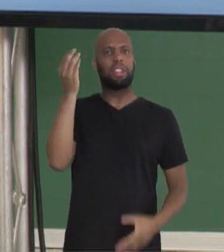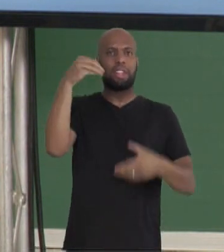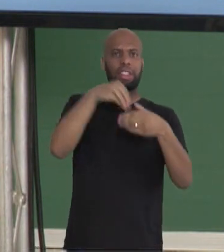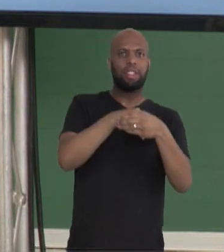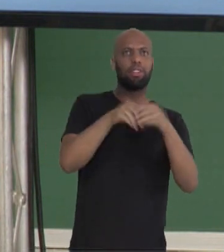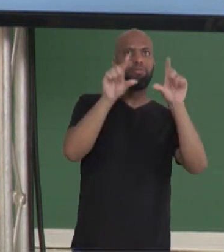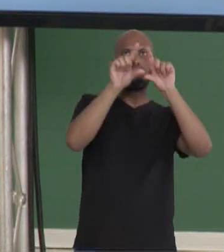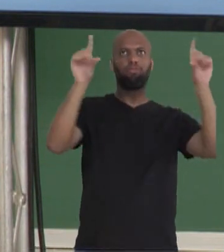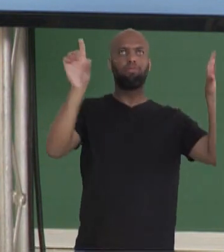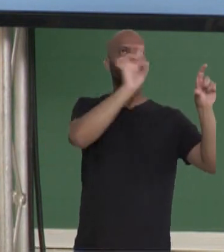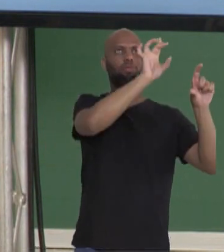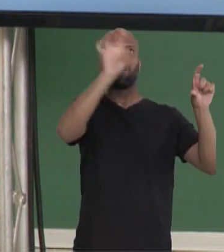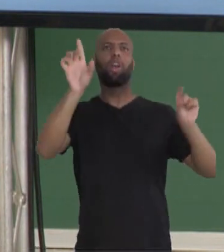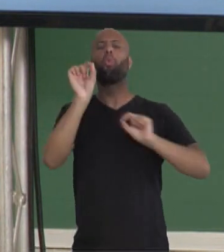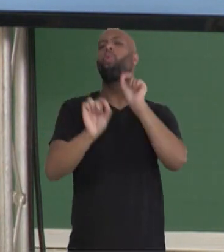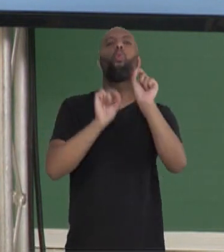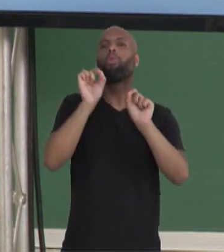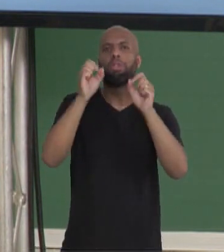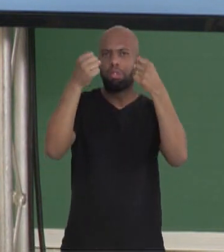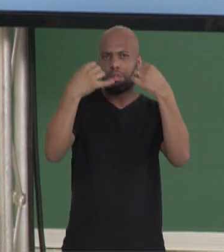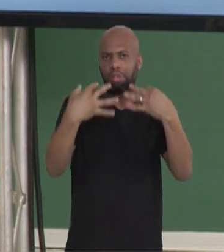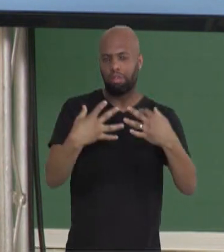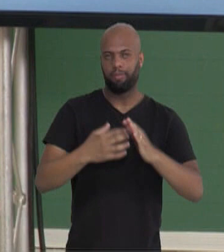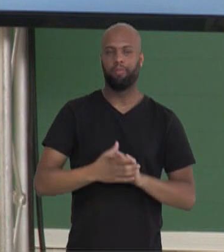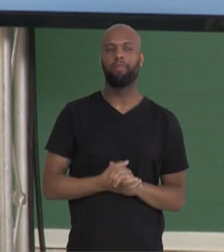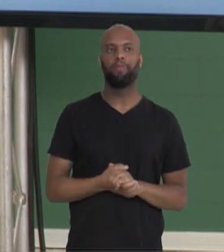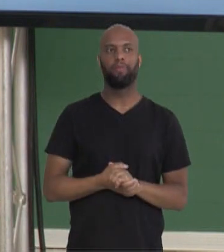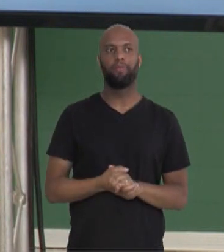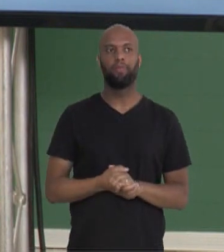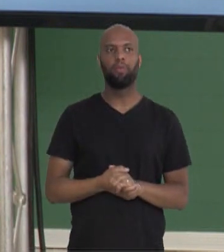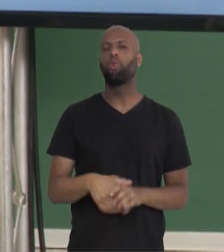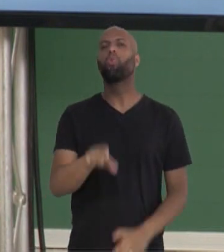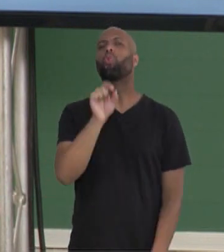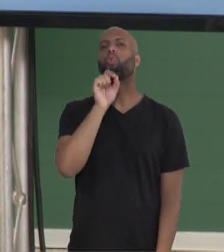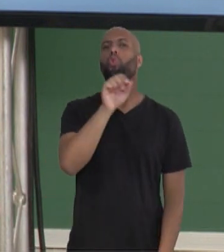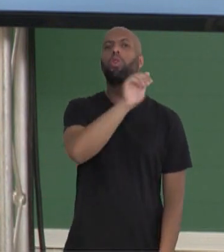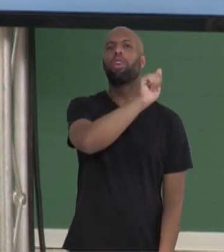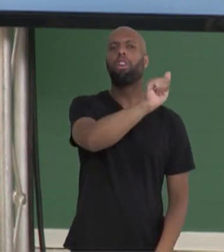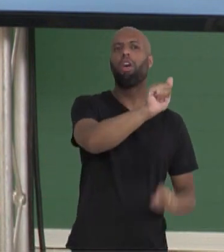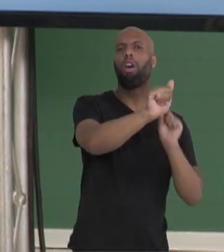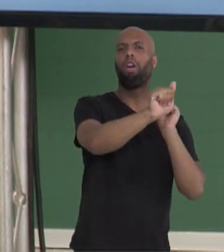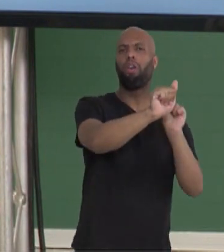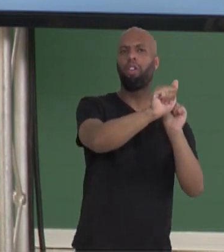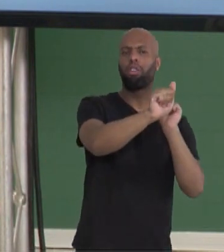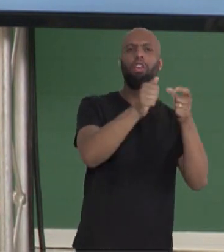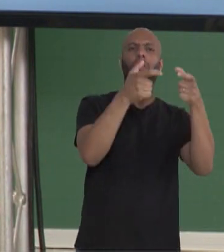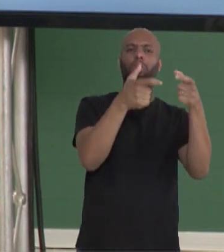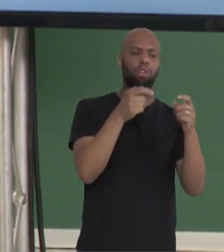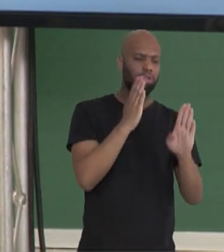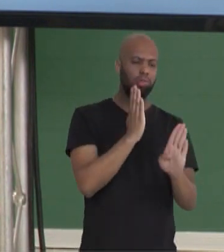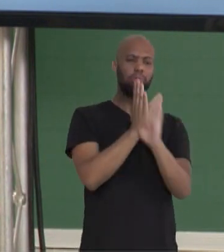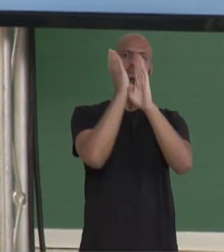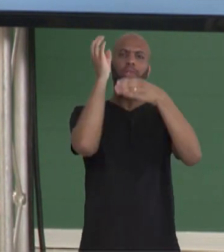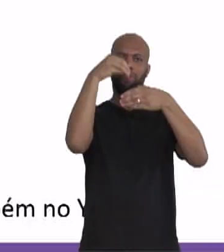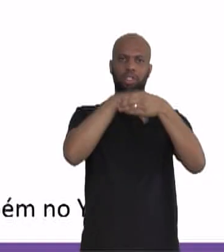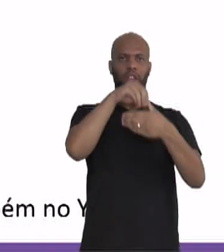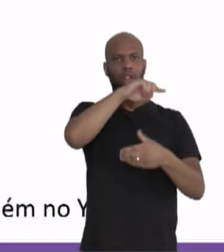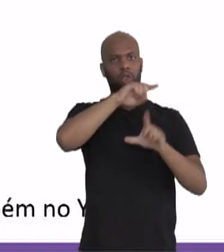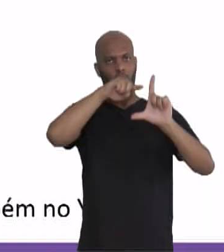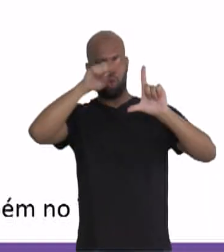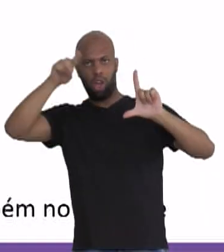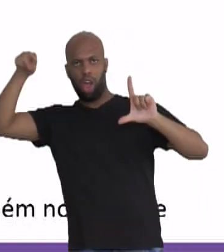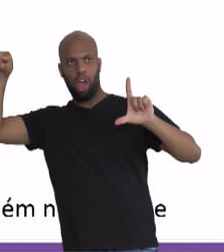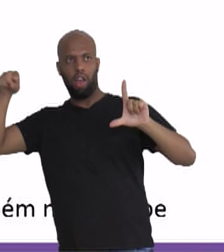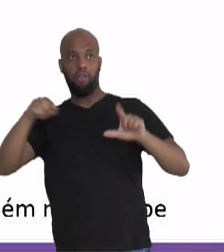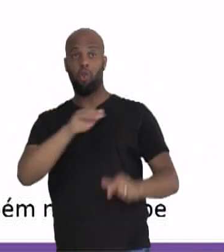desses elementos, perfeito? Primeiro, quem é o elemento A e aonde que eu identifico o elemento A dentro do meu gráfico?